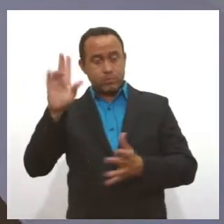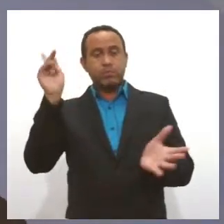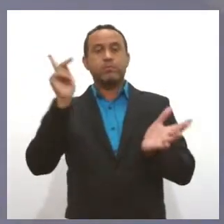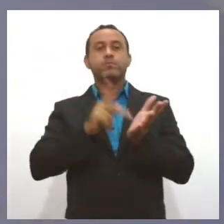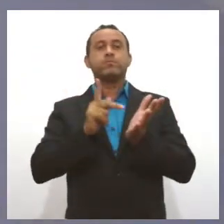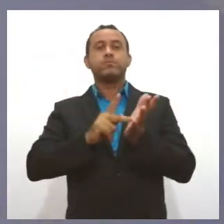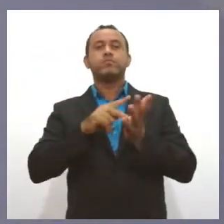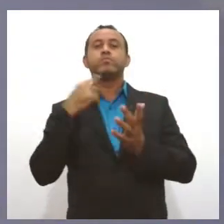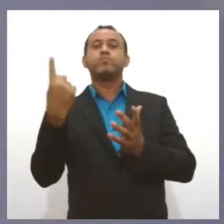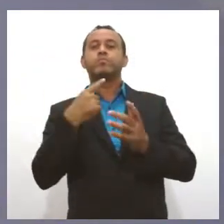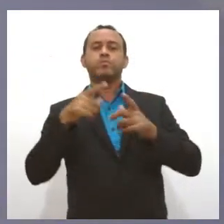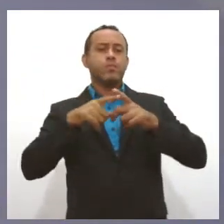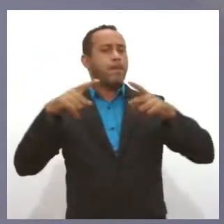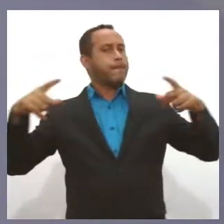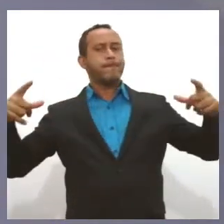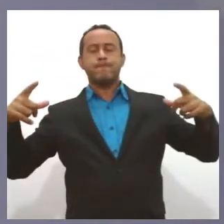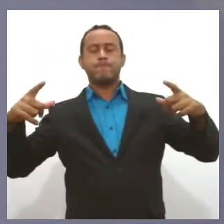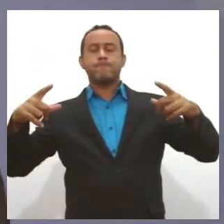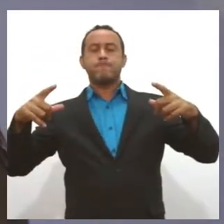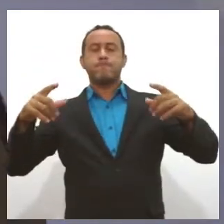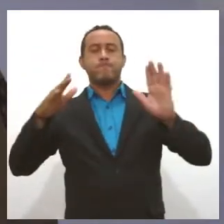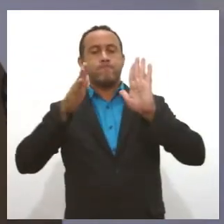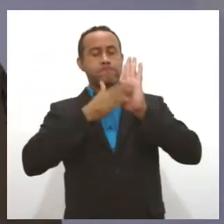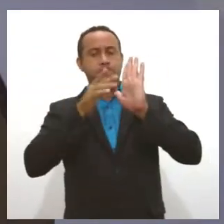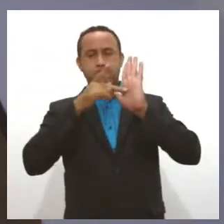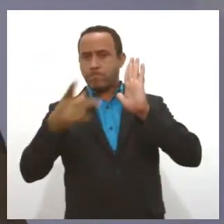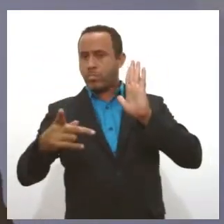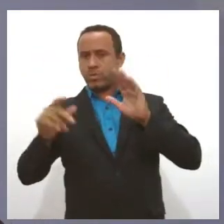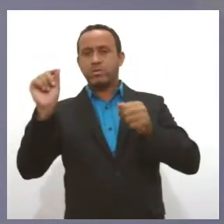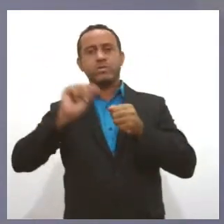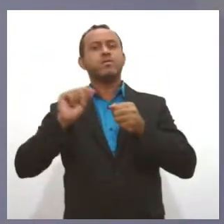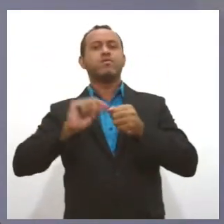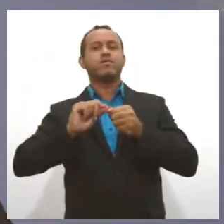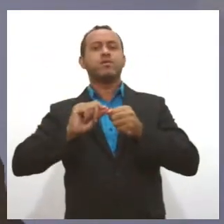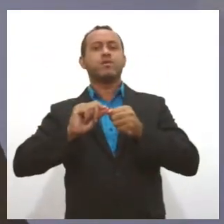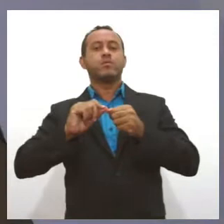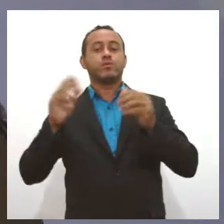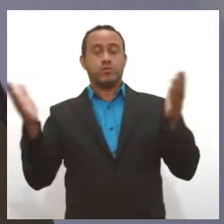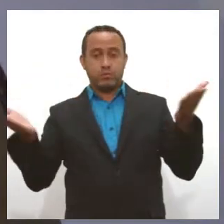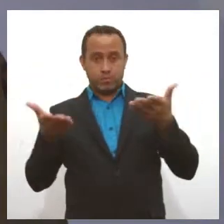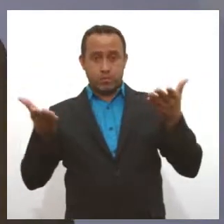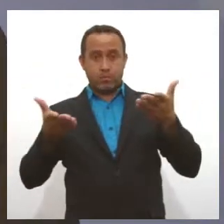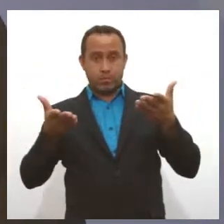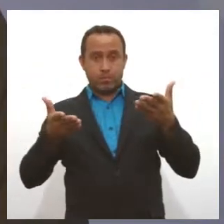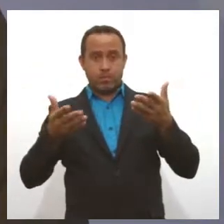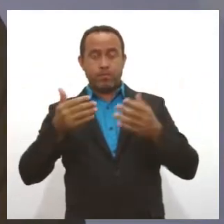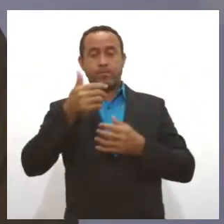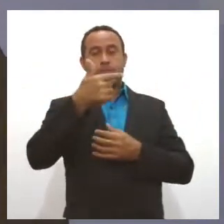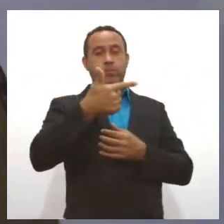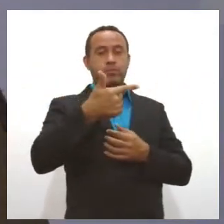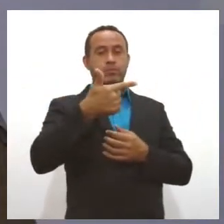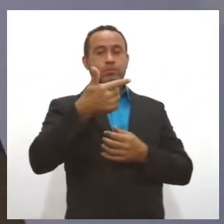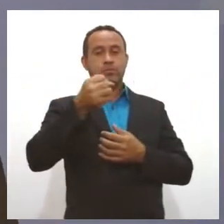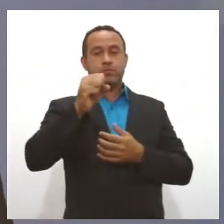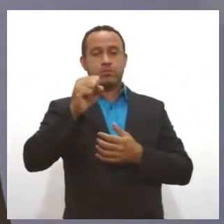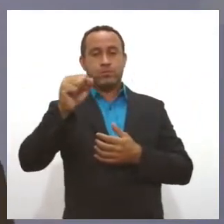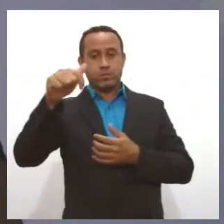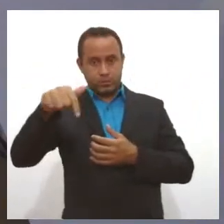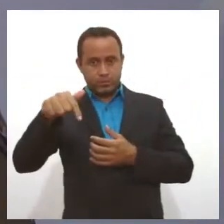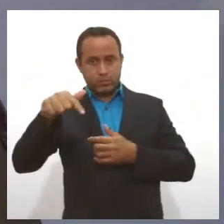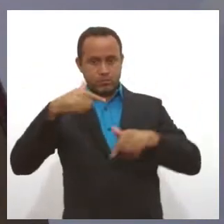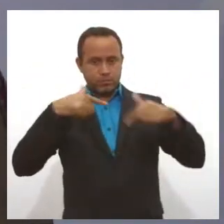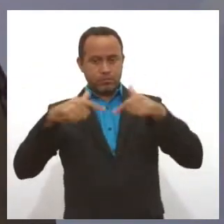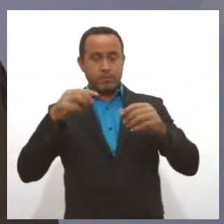gente também, a maior operação em eleição que já fizemos. Nós temos, nesse momento, 287 militares trabalhando em